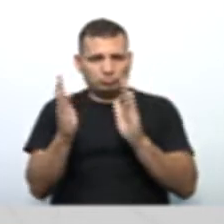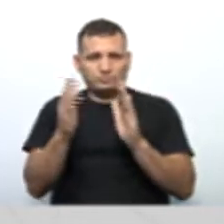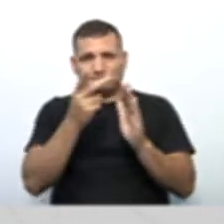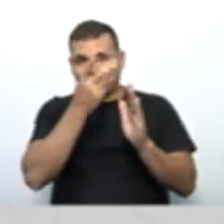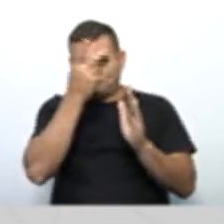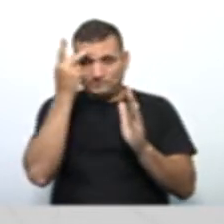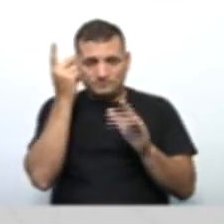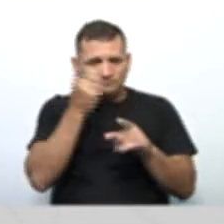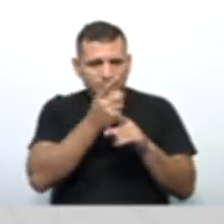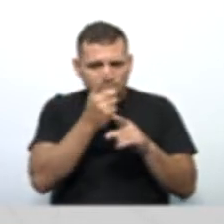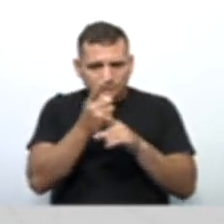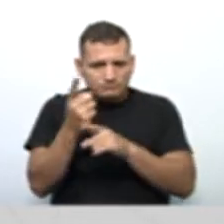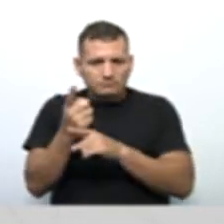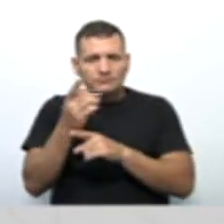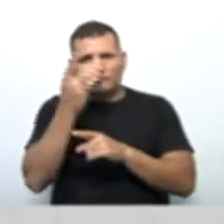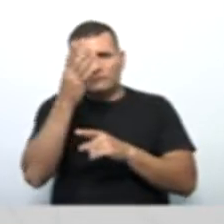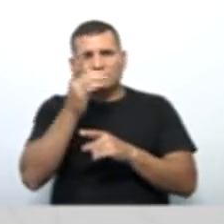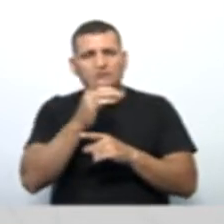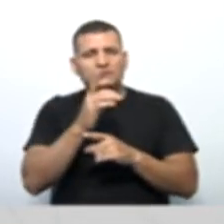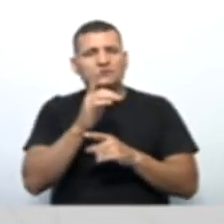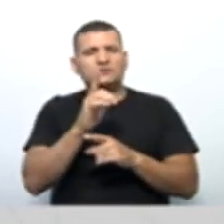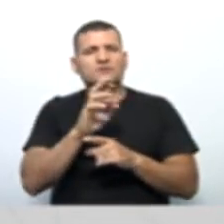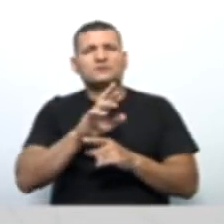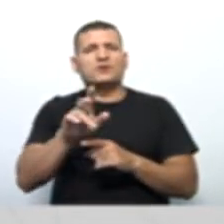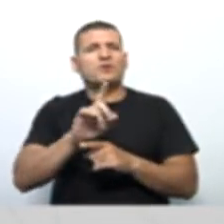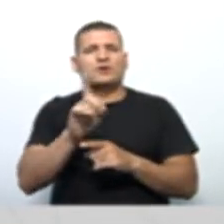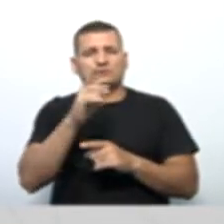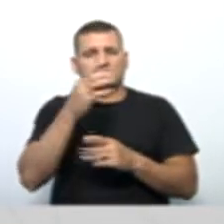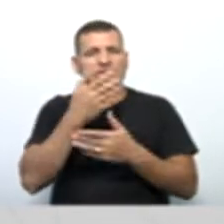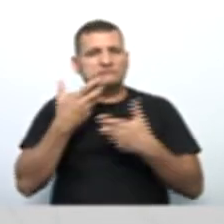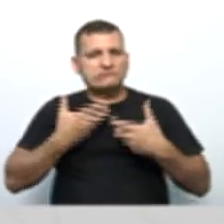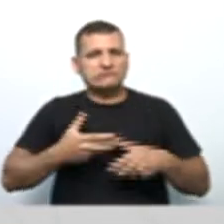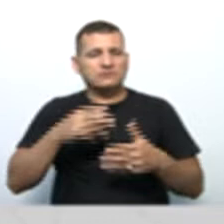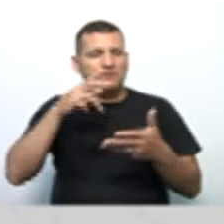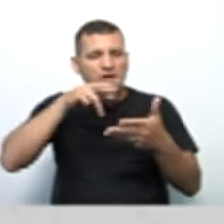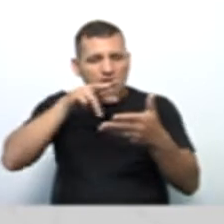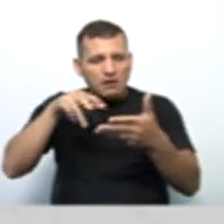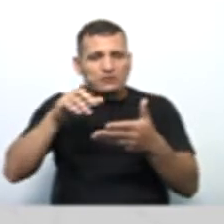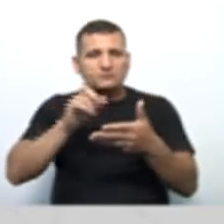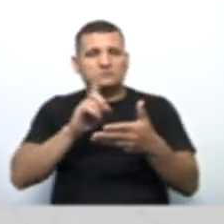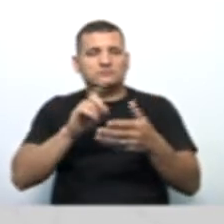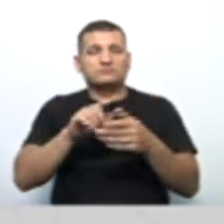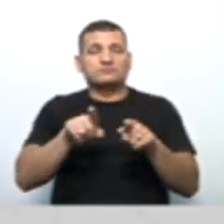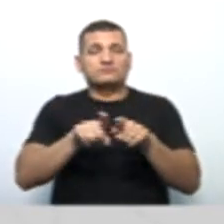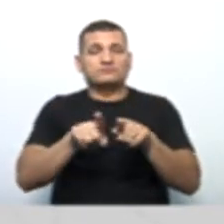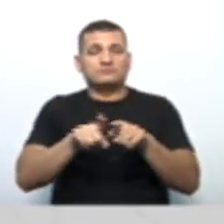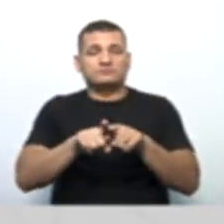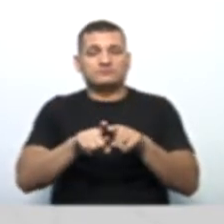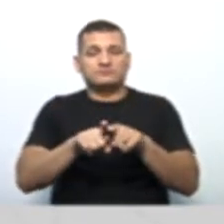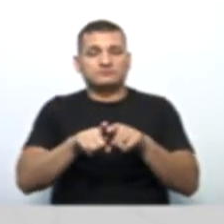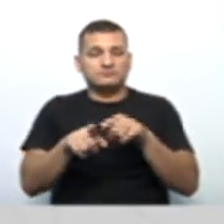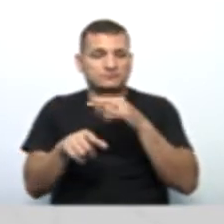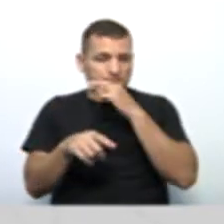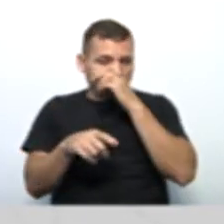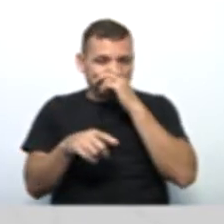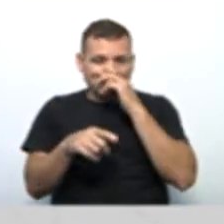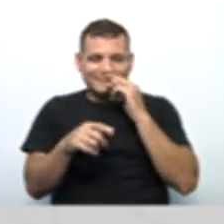forma fácil e não cansar ele na hora de ele fazer a leitura bem como também ao quebrar o